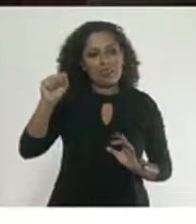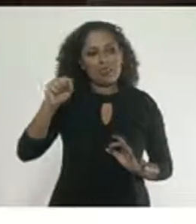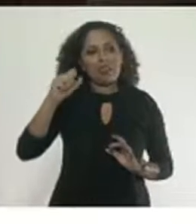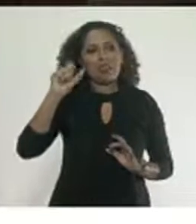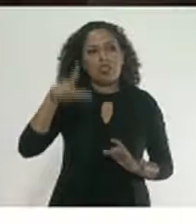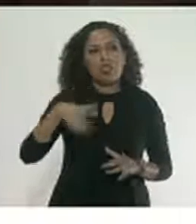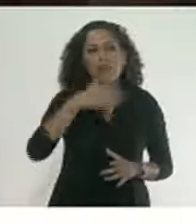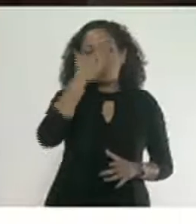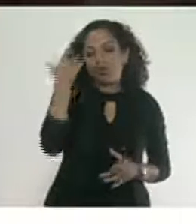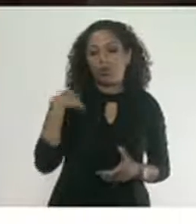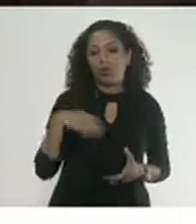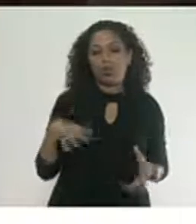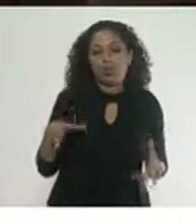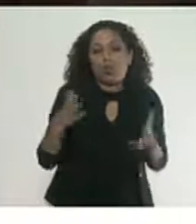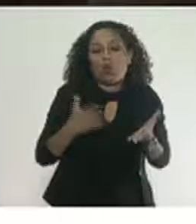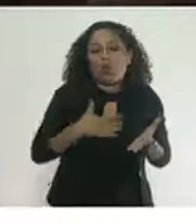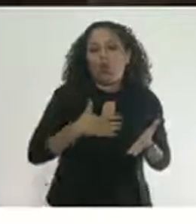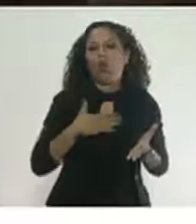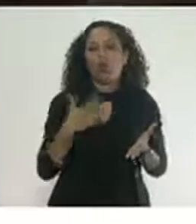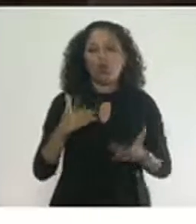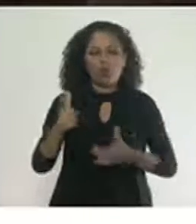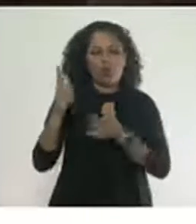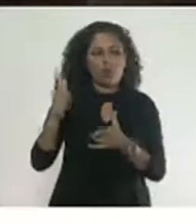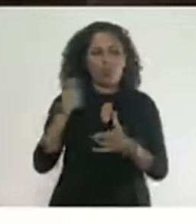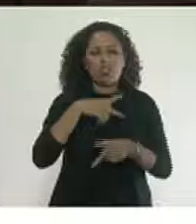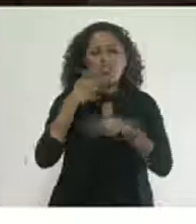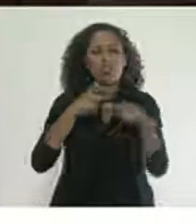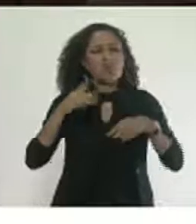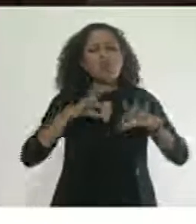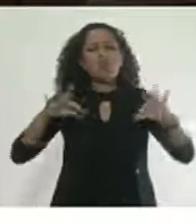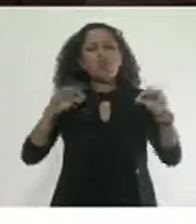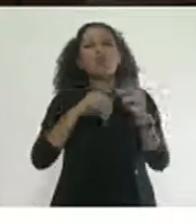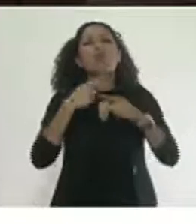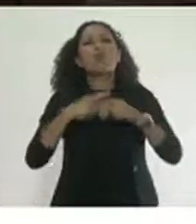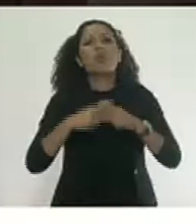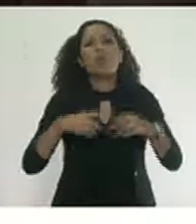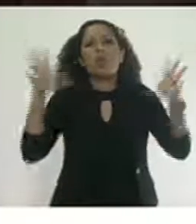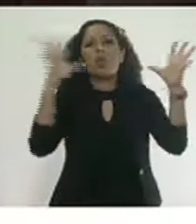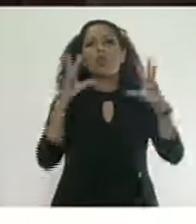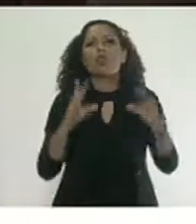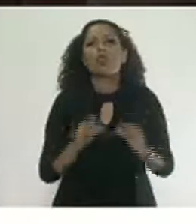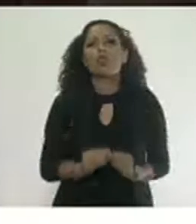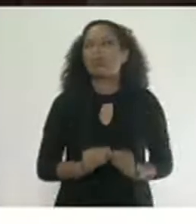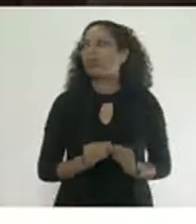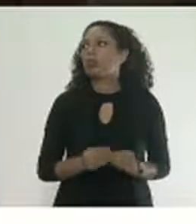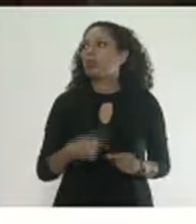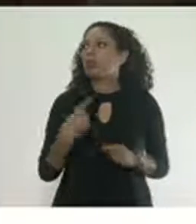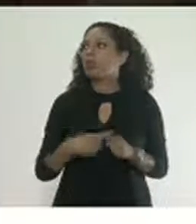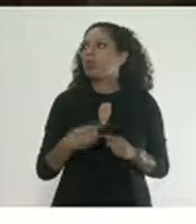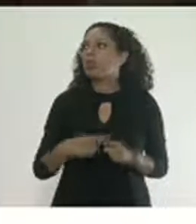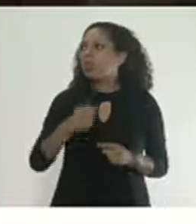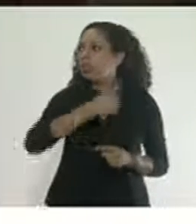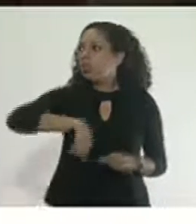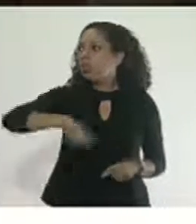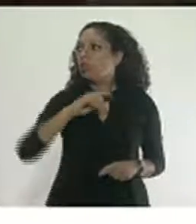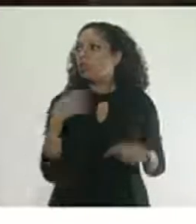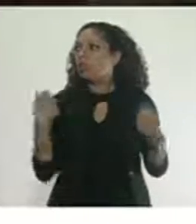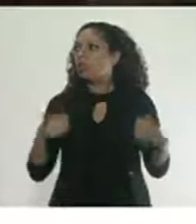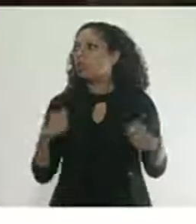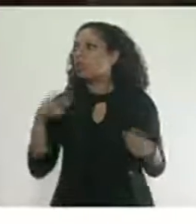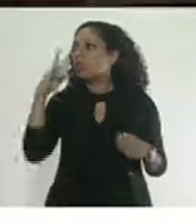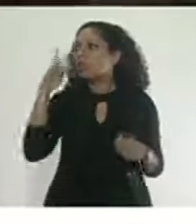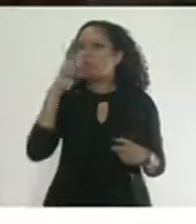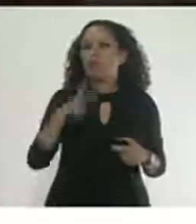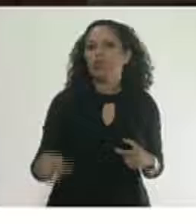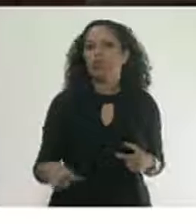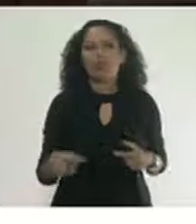colecionadores de armas. Enfim, por que eu estou trazendo tudo isso? Todos esses temas, para que a gente possa